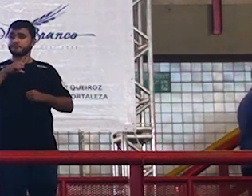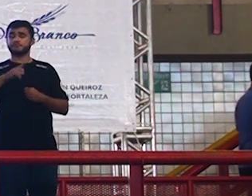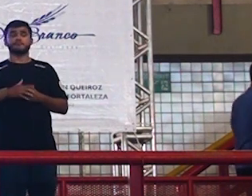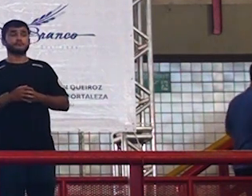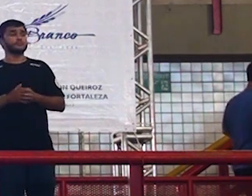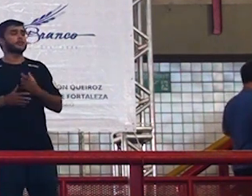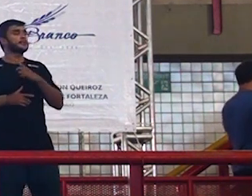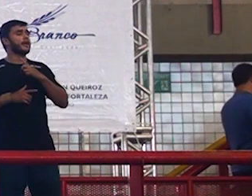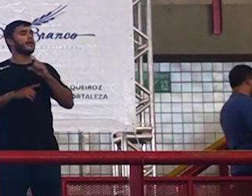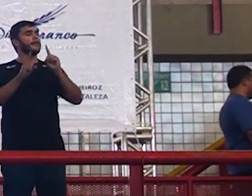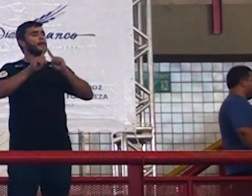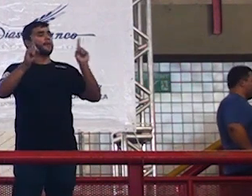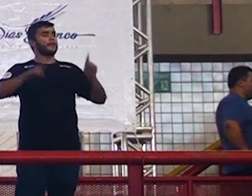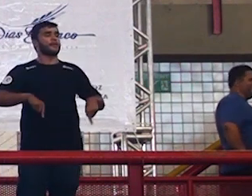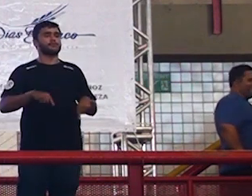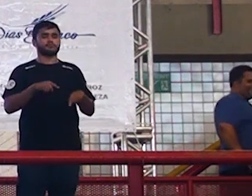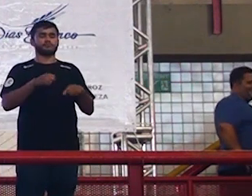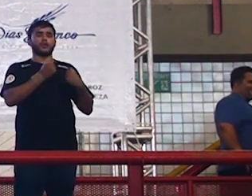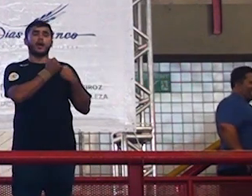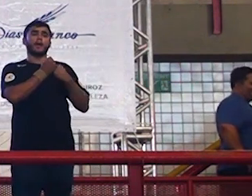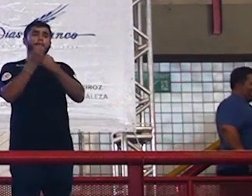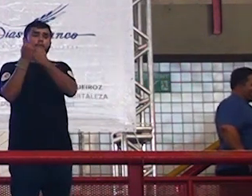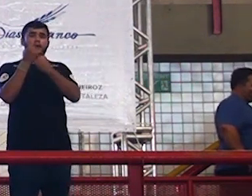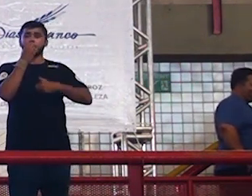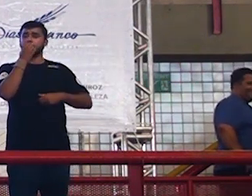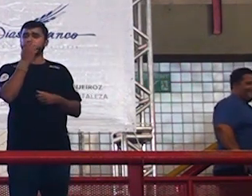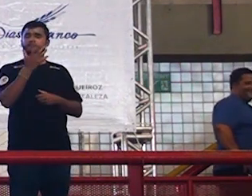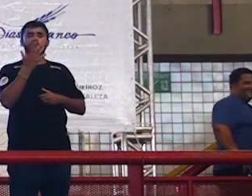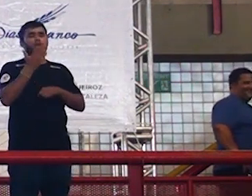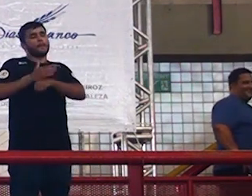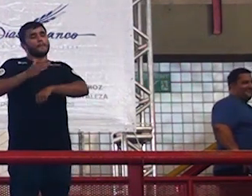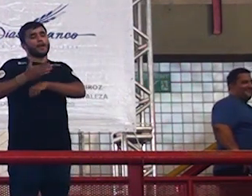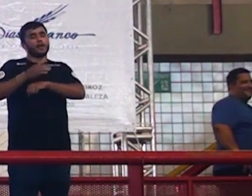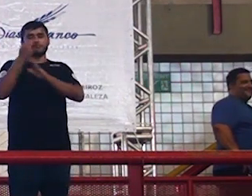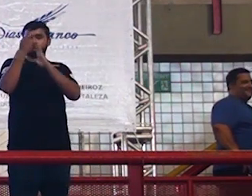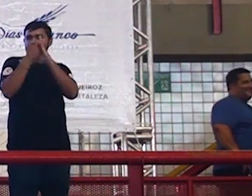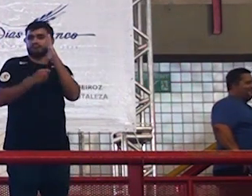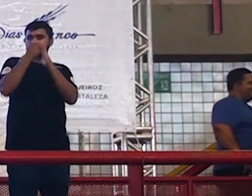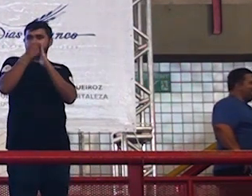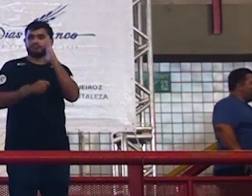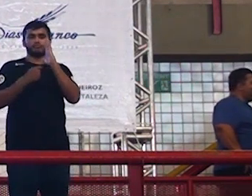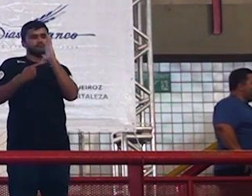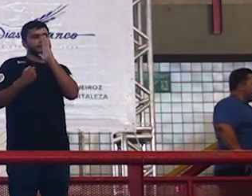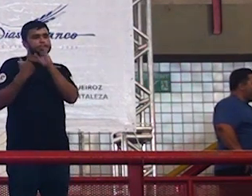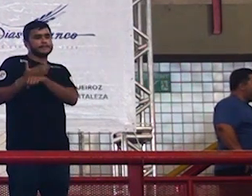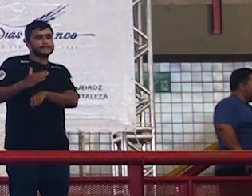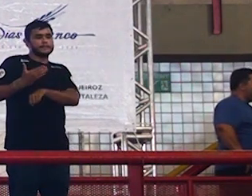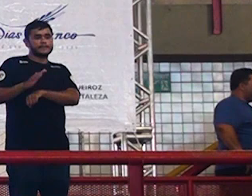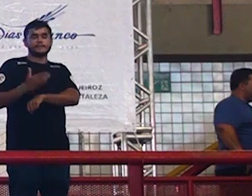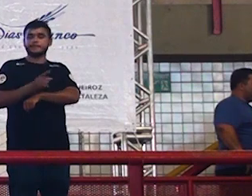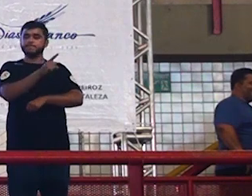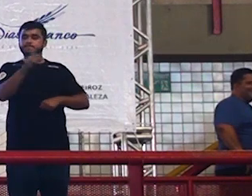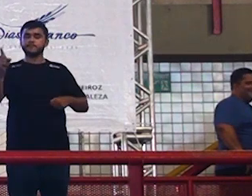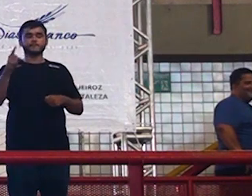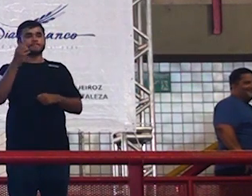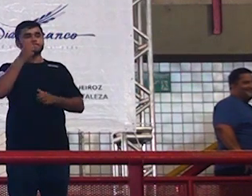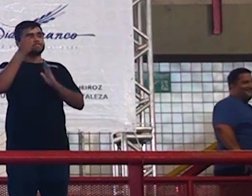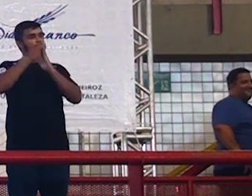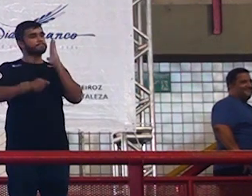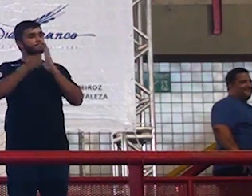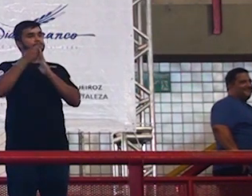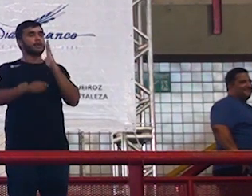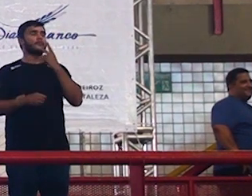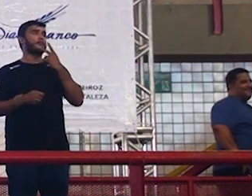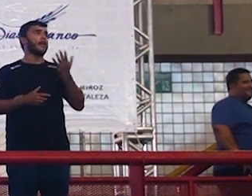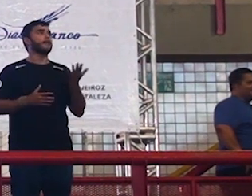esse projeto apoiado com a parte prática. Não adianta chegar aqui um professor de